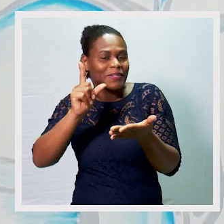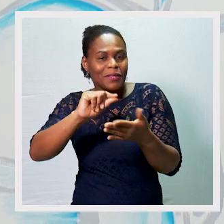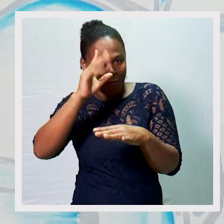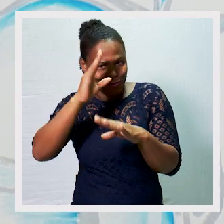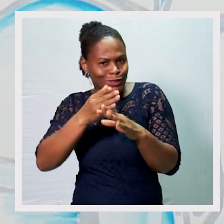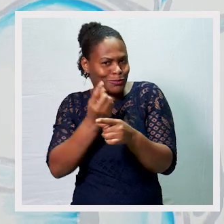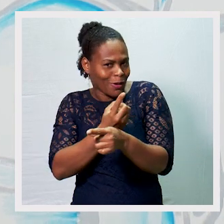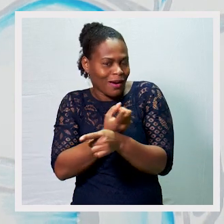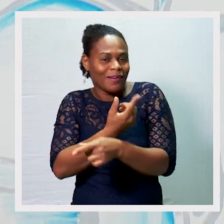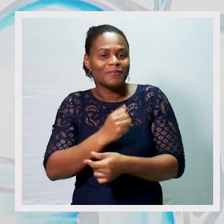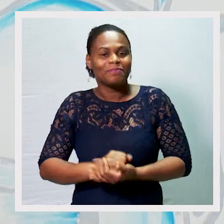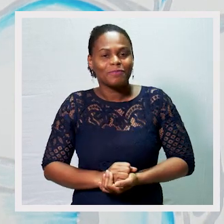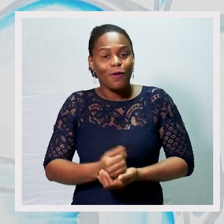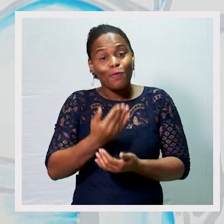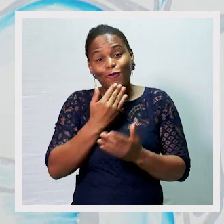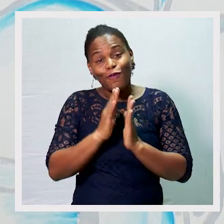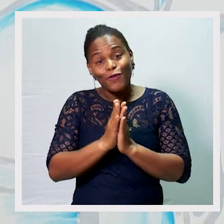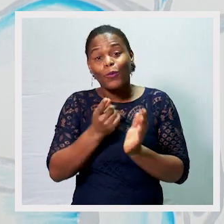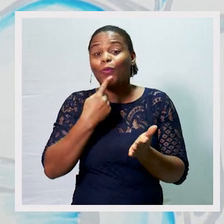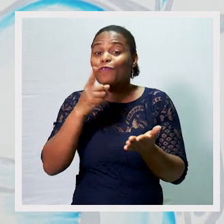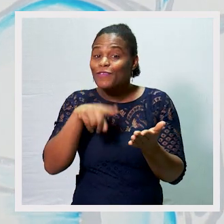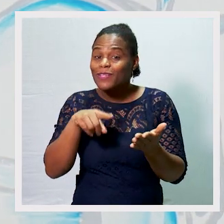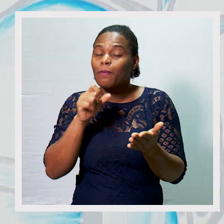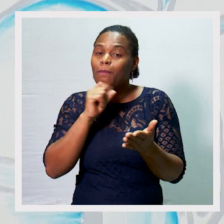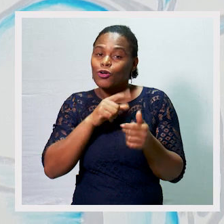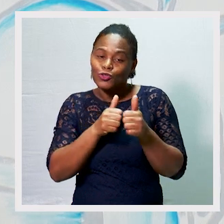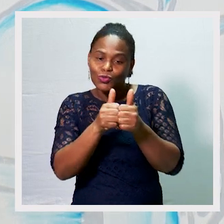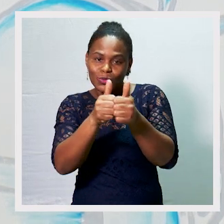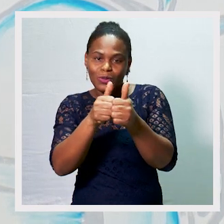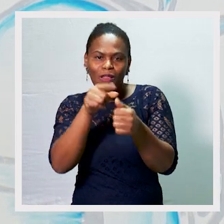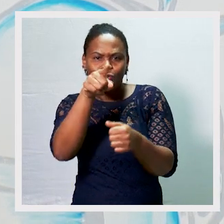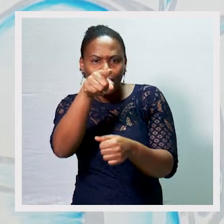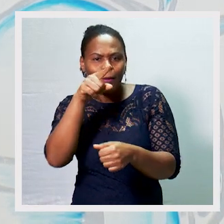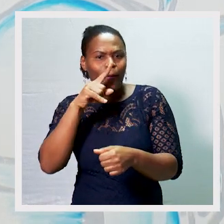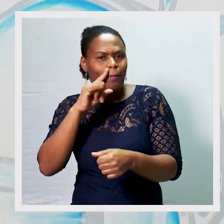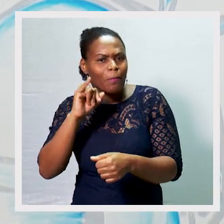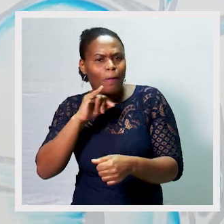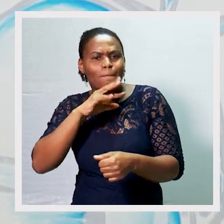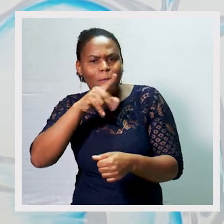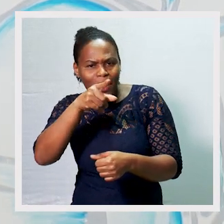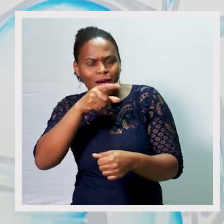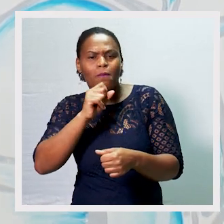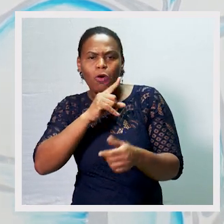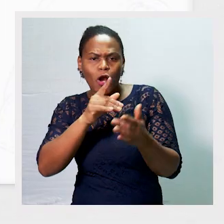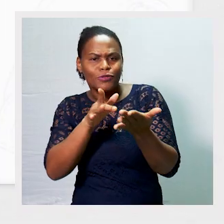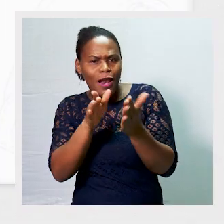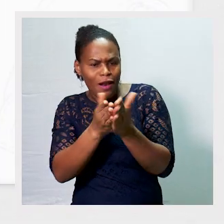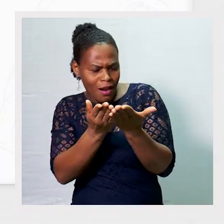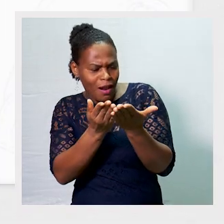pais, fazer uma leitura disto tudo que temos aqui. Vamos!